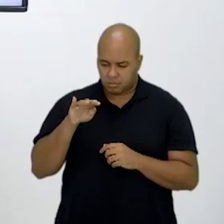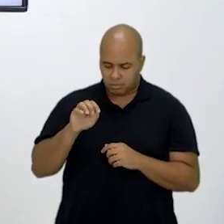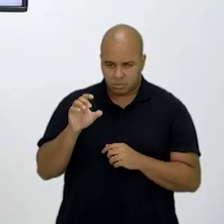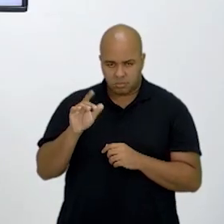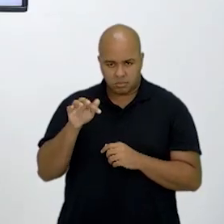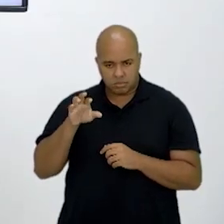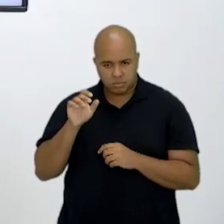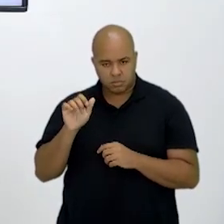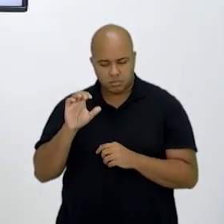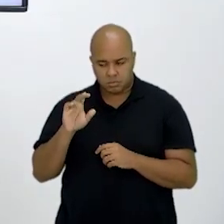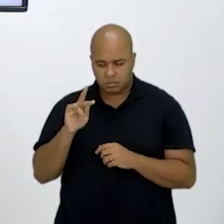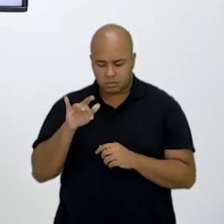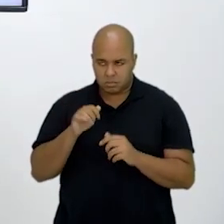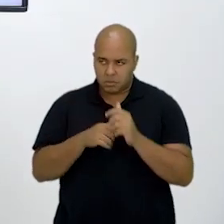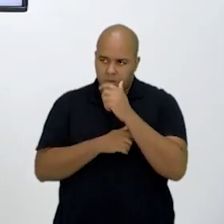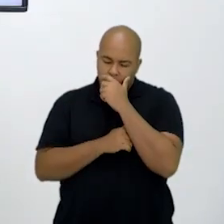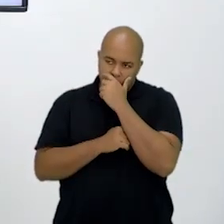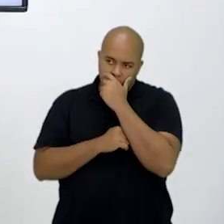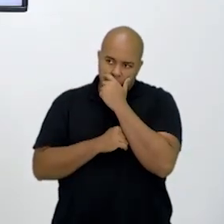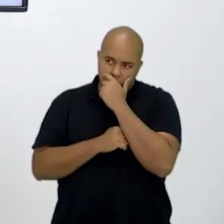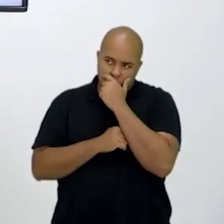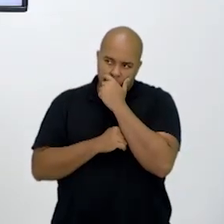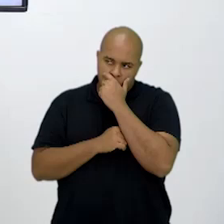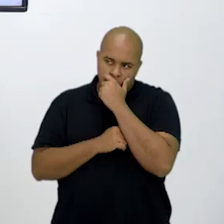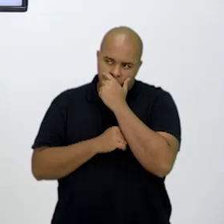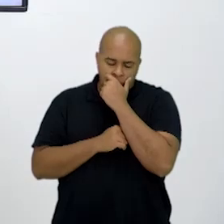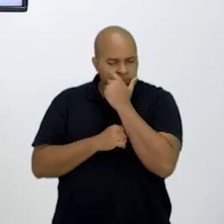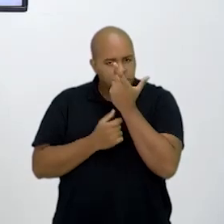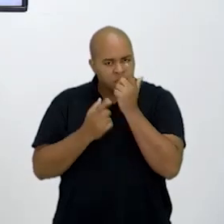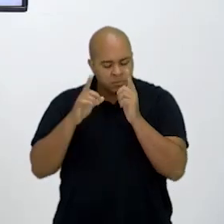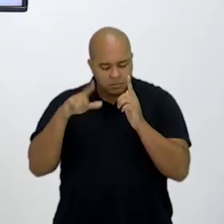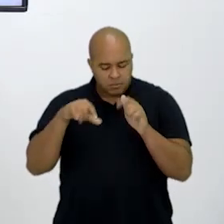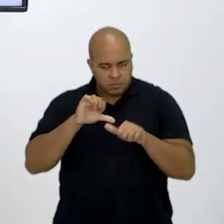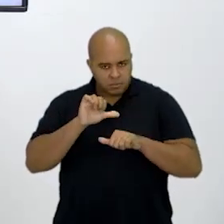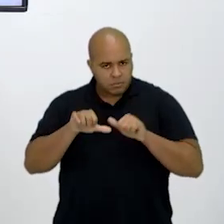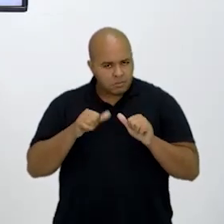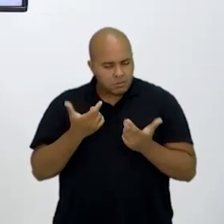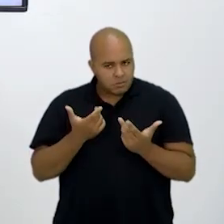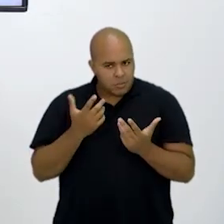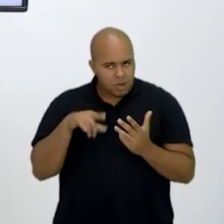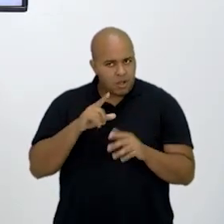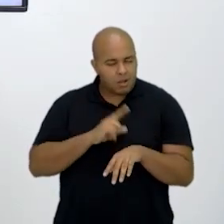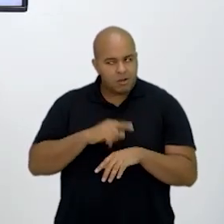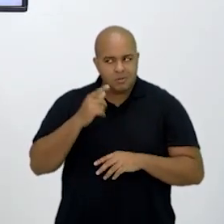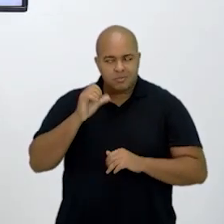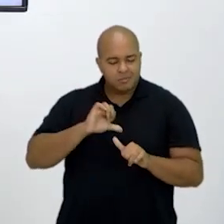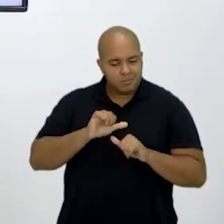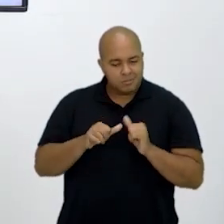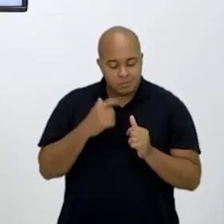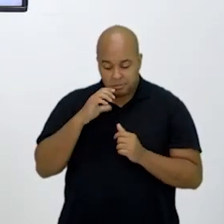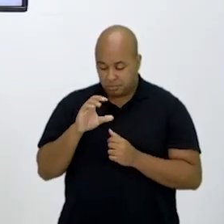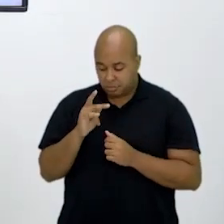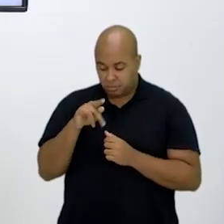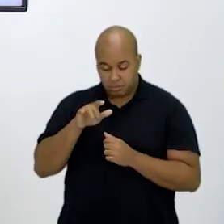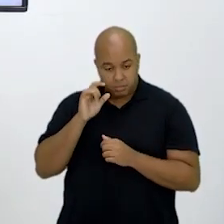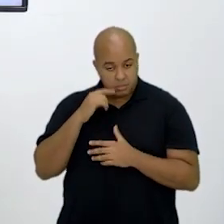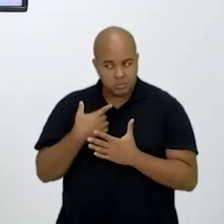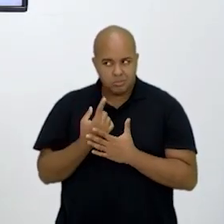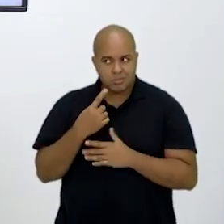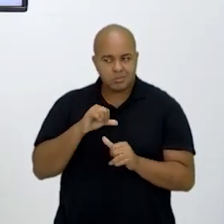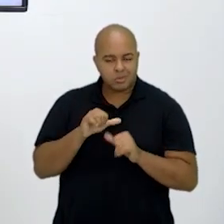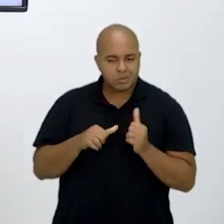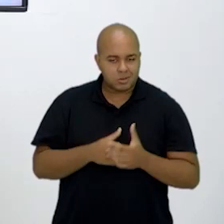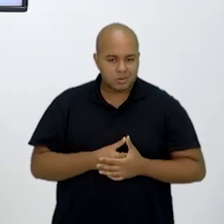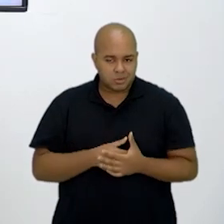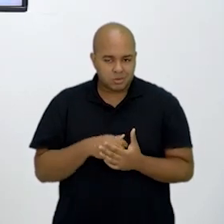Change time for a Change é hora de mudanças ou é hora de mudar aqui a gente tem a Change então uma mudança